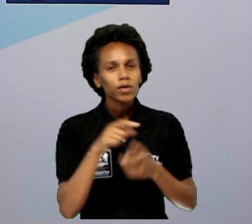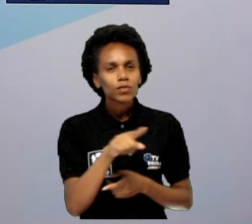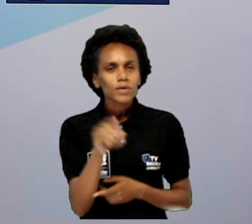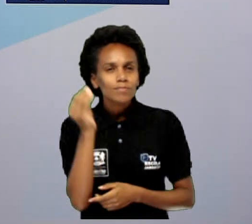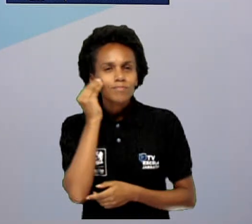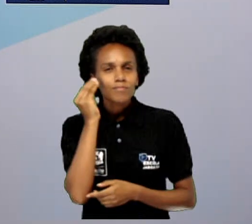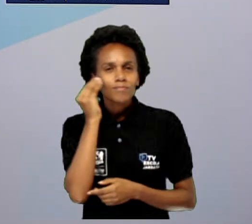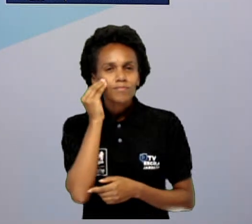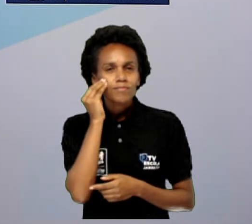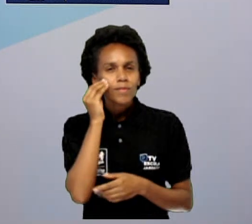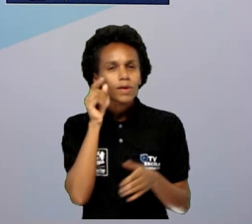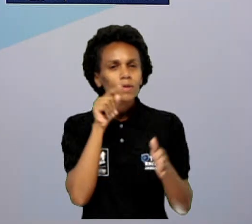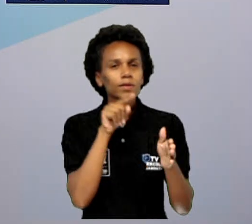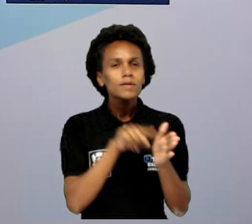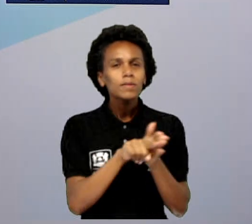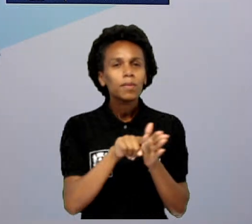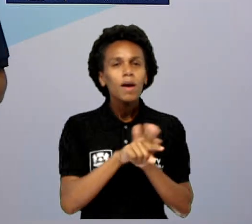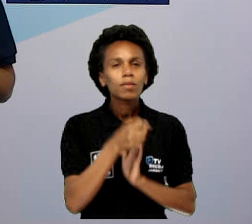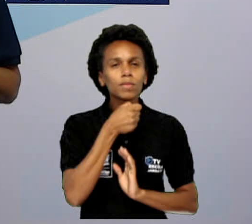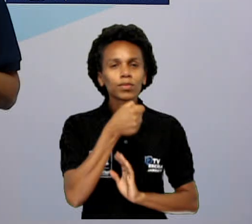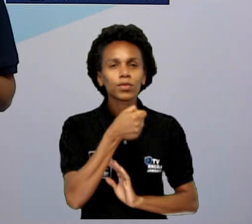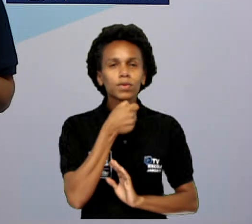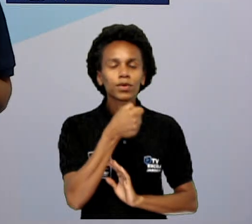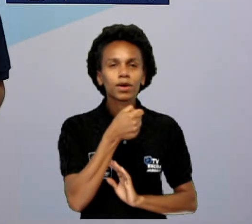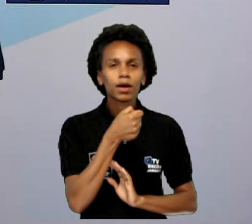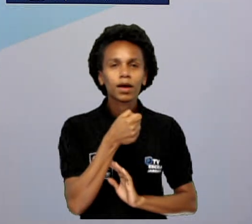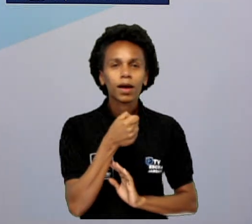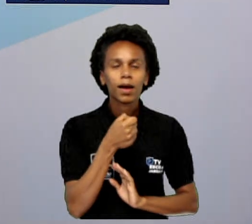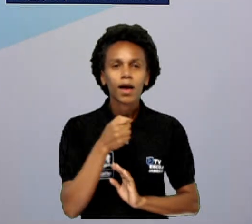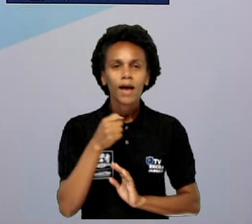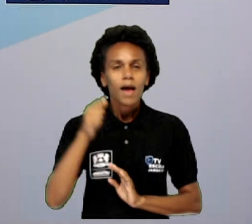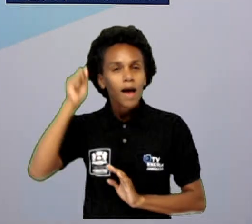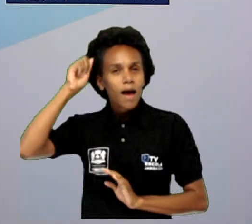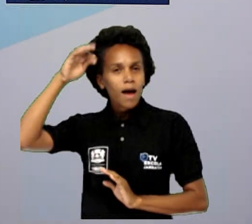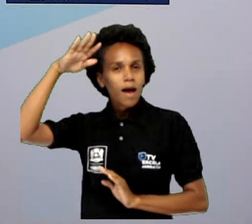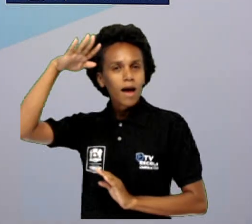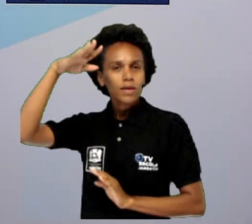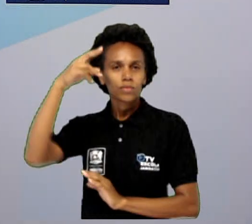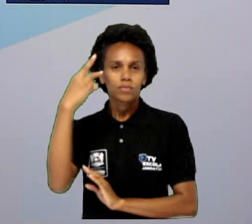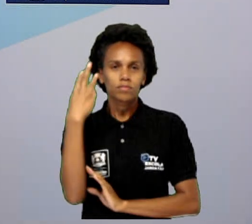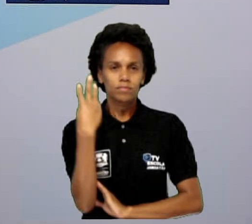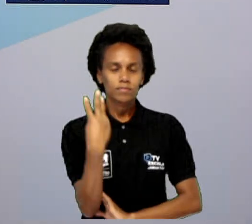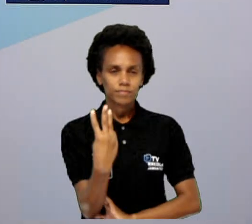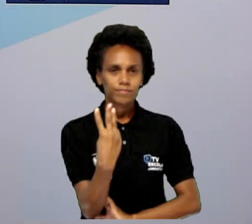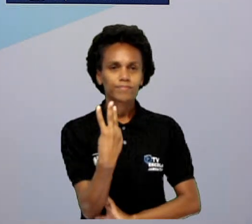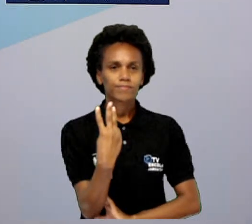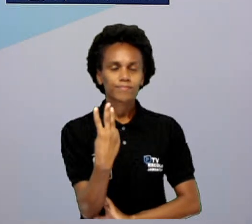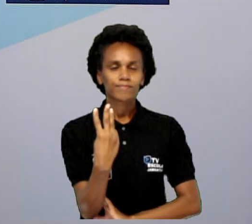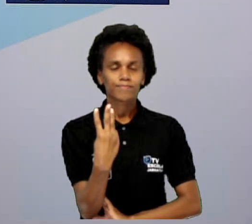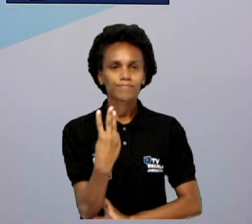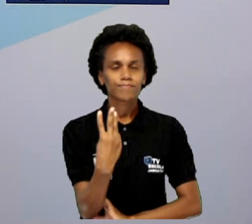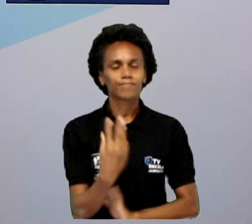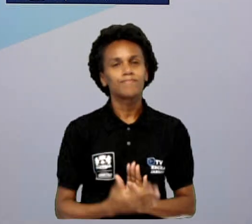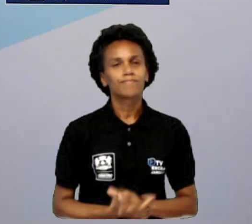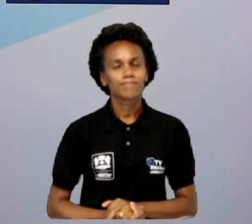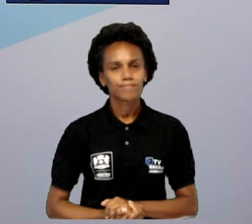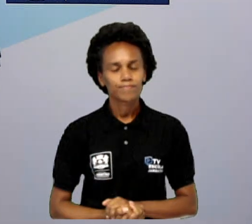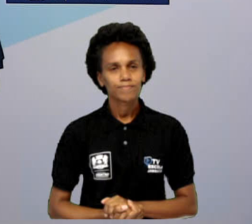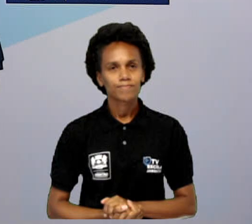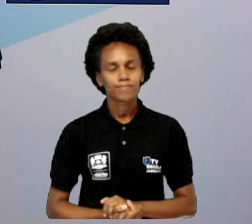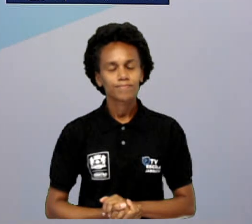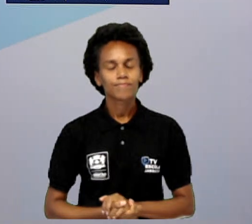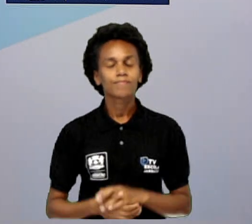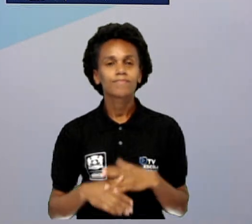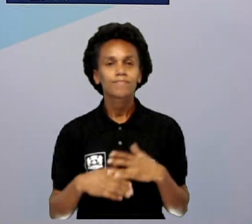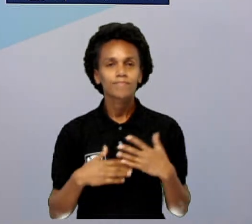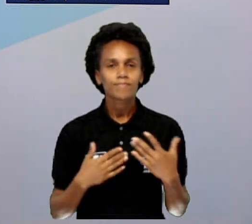adultos, tá certo? De preferência, se for possível, pessoas que possam ter estudado na tua escola, na escola que